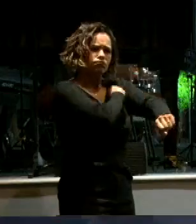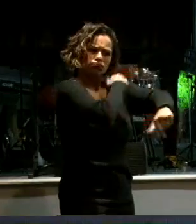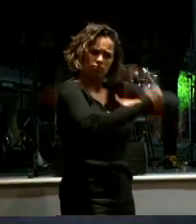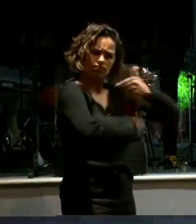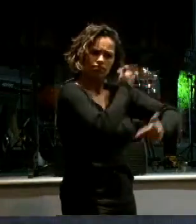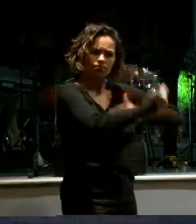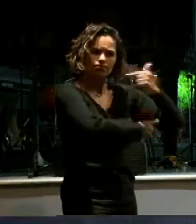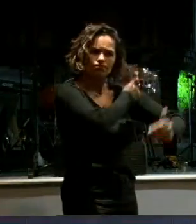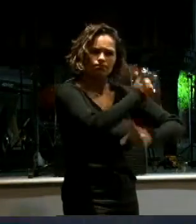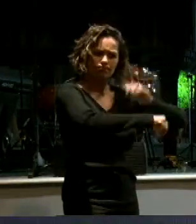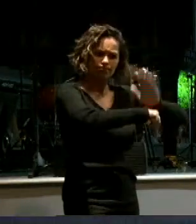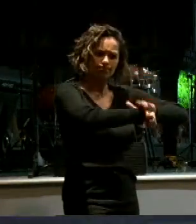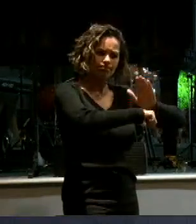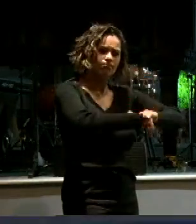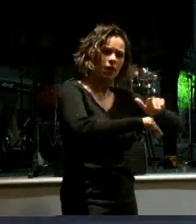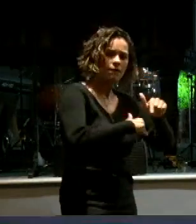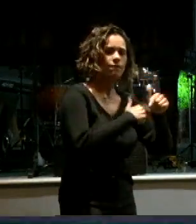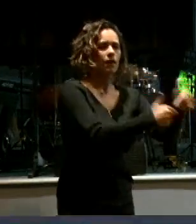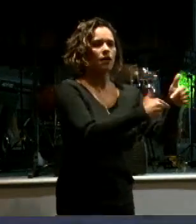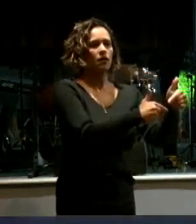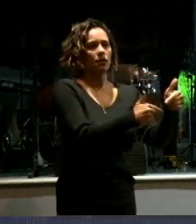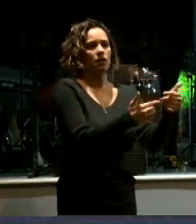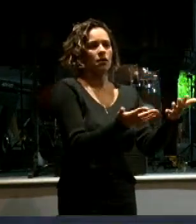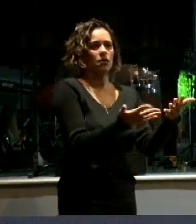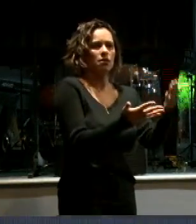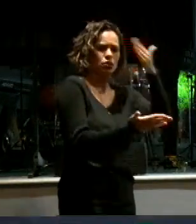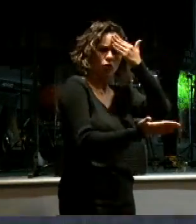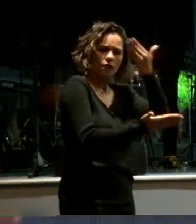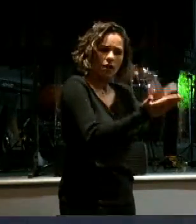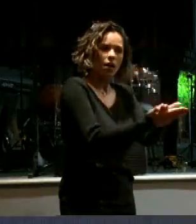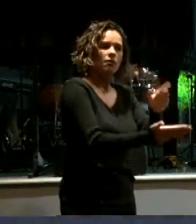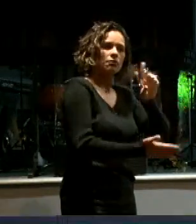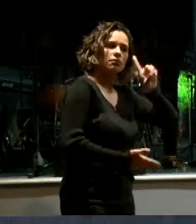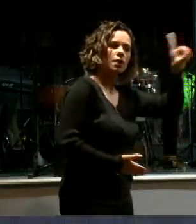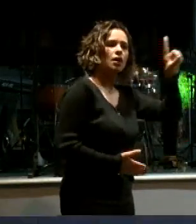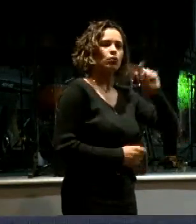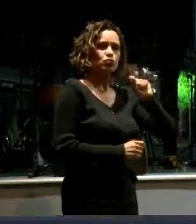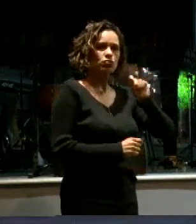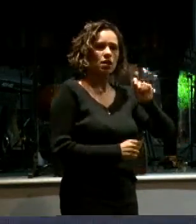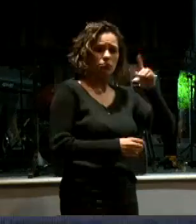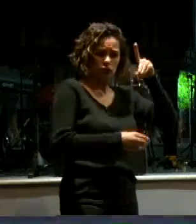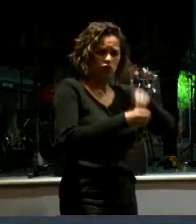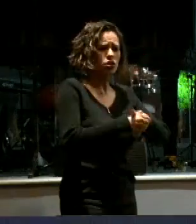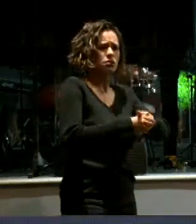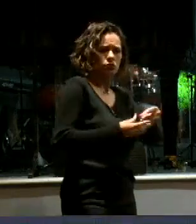e fazer o que tinha que fazer, confiando em Deus, trazendo o seu dízimo.